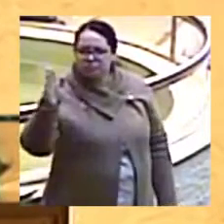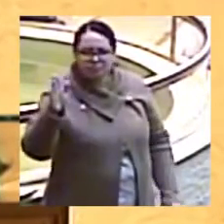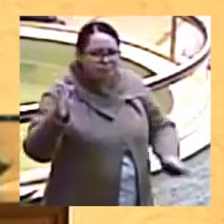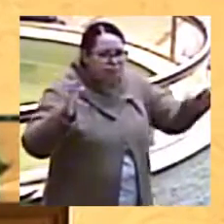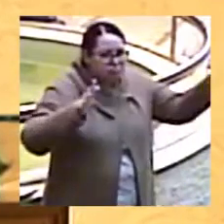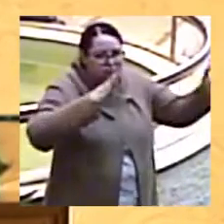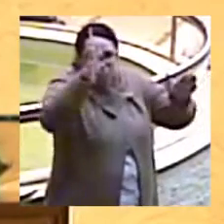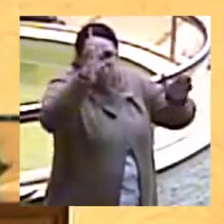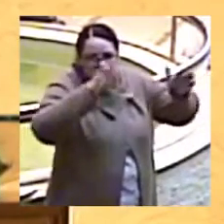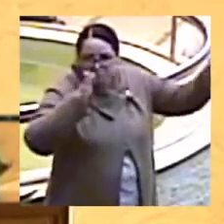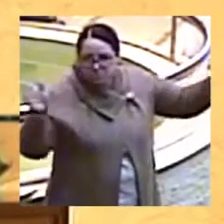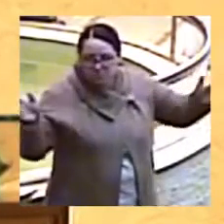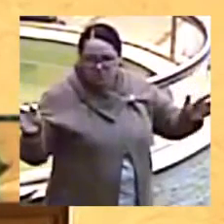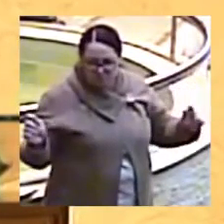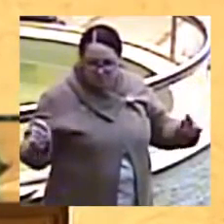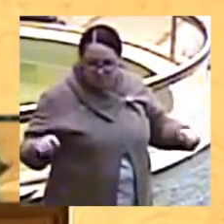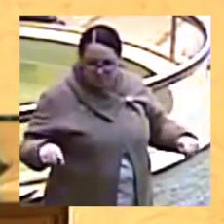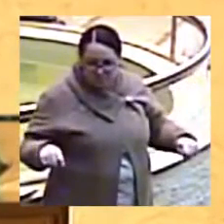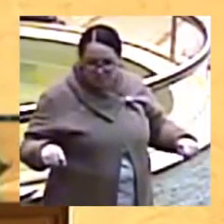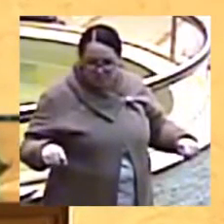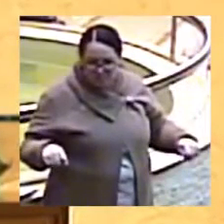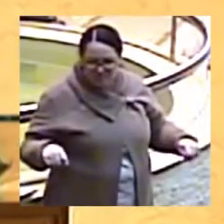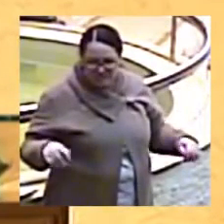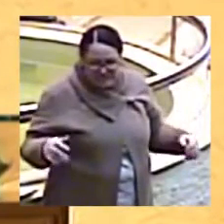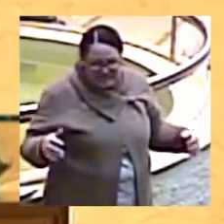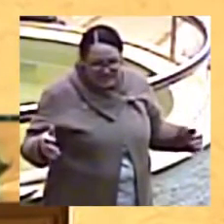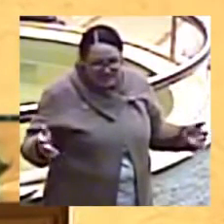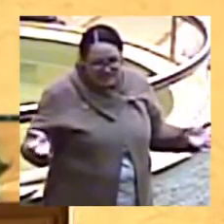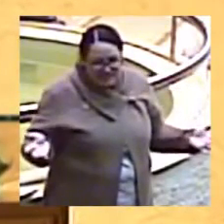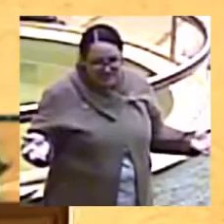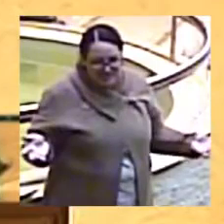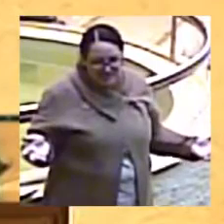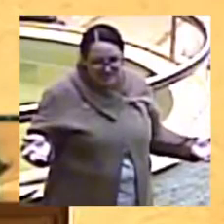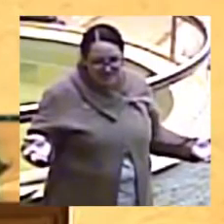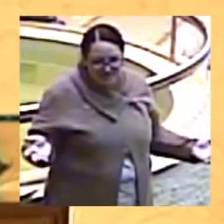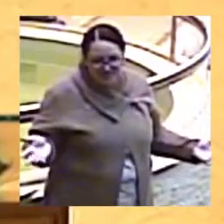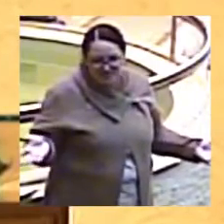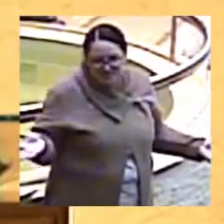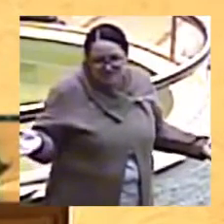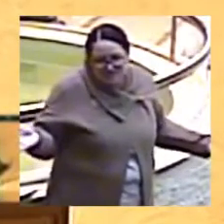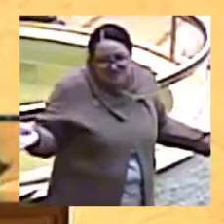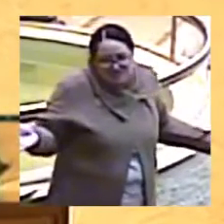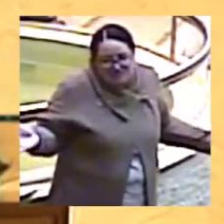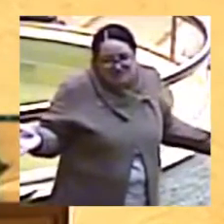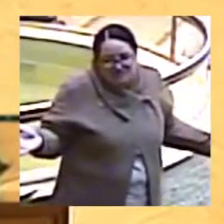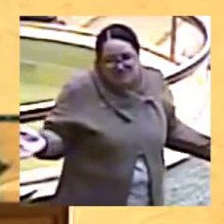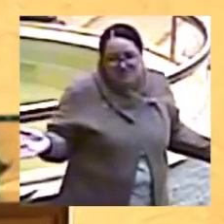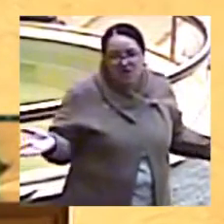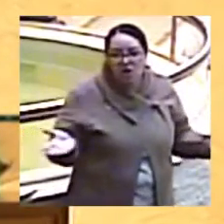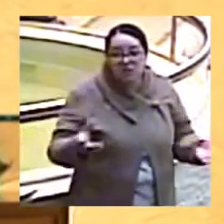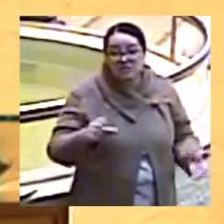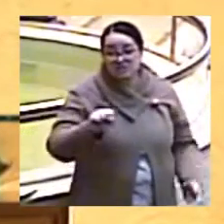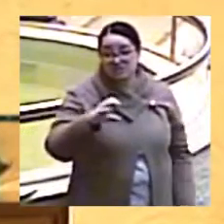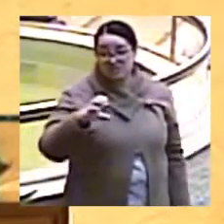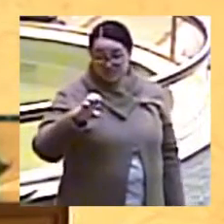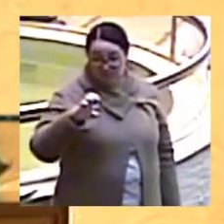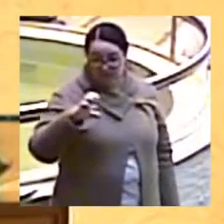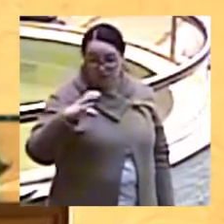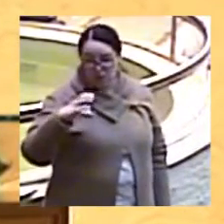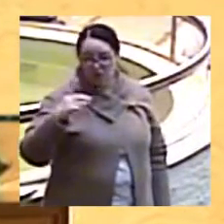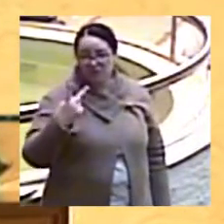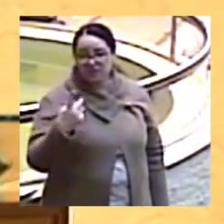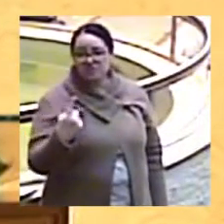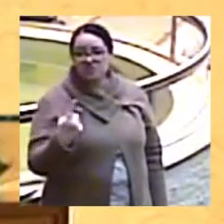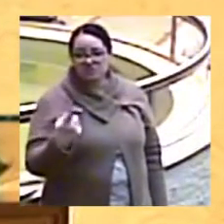necessidade, dos anseios da alma. E hoje, no século XXI, nós temos visto, assistido,